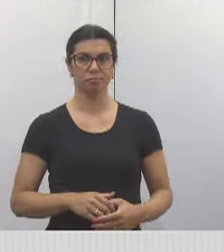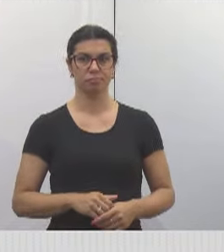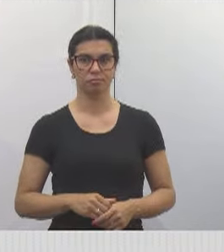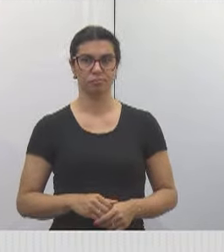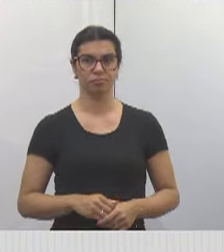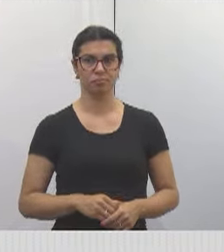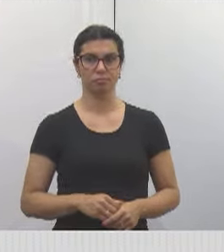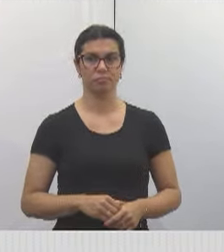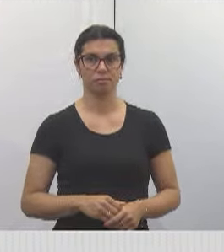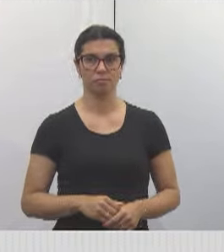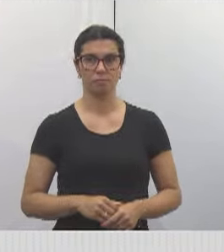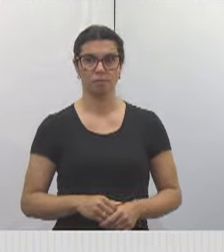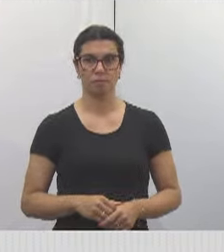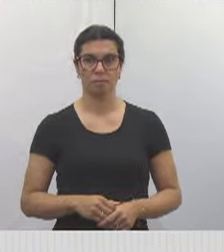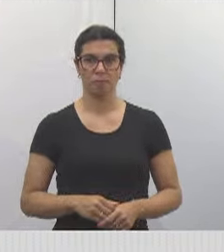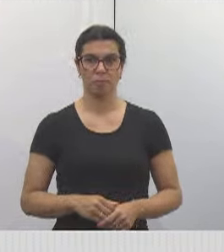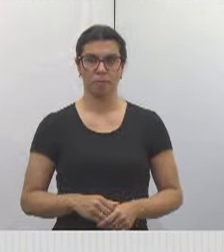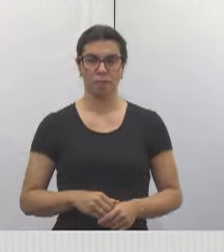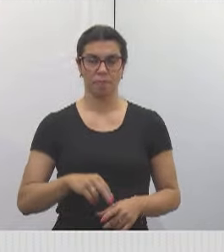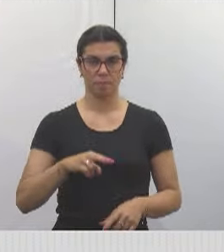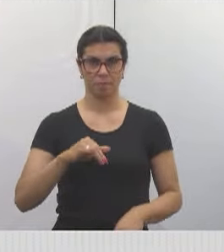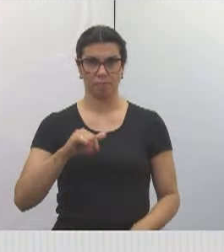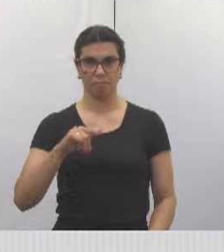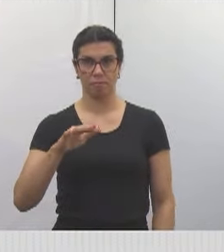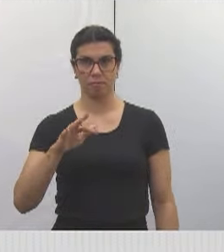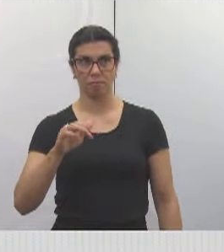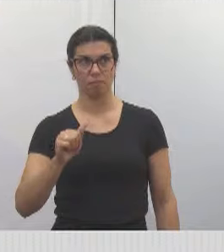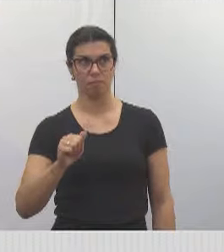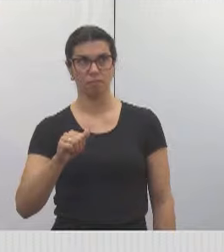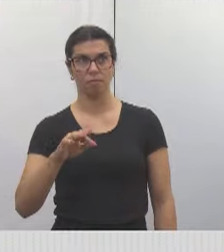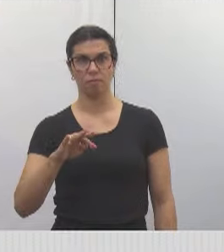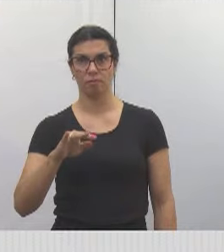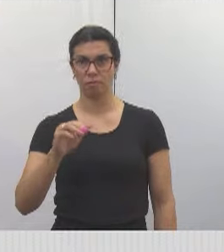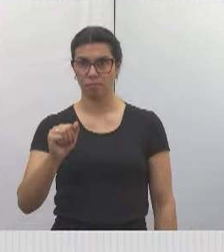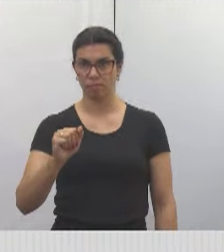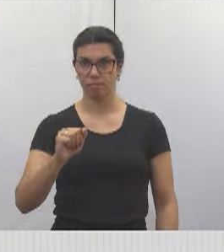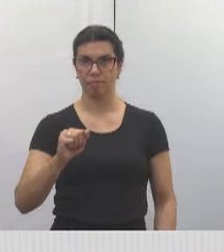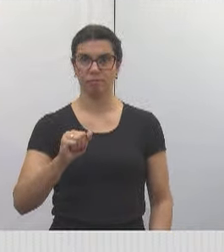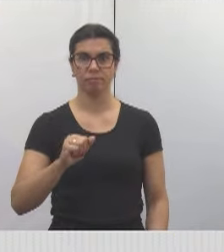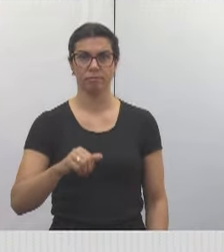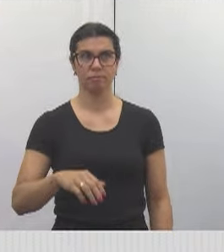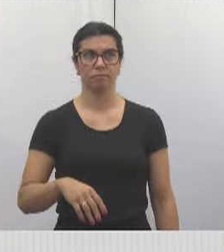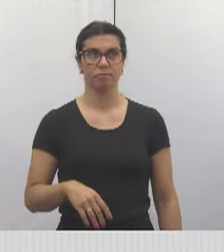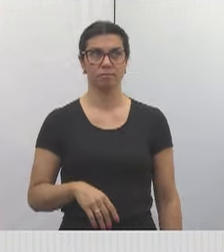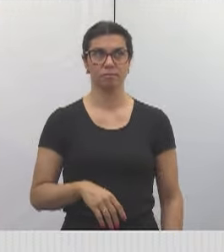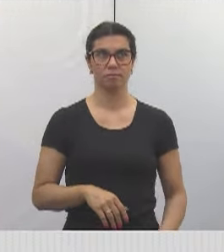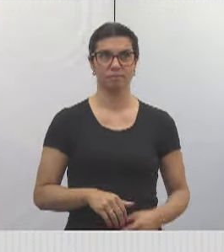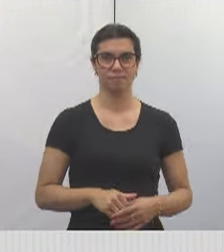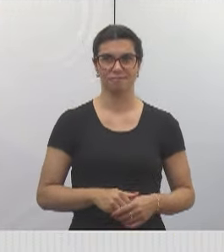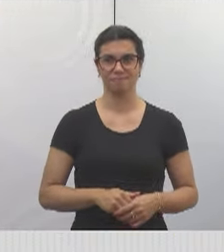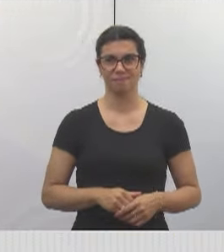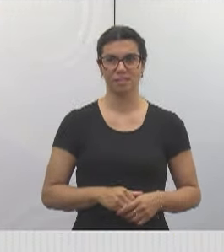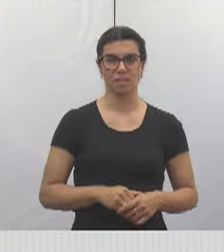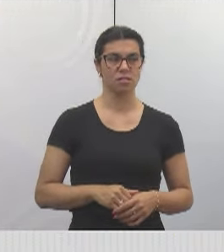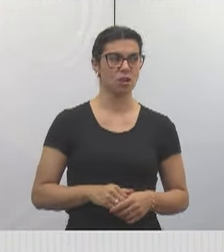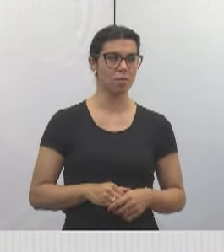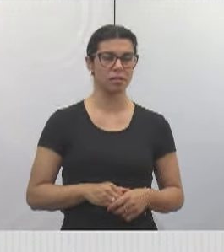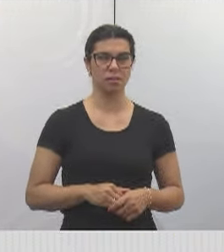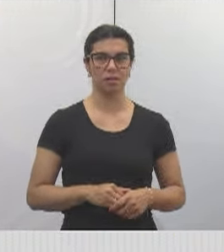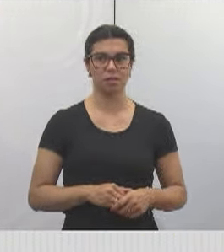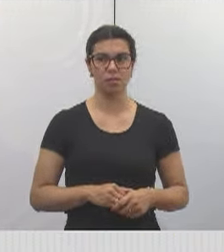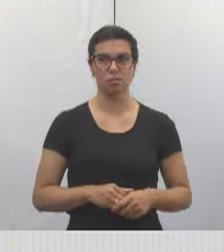é encher de água Vila Ita, Jardim Emília, Terra da Conceição, graças a Deus.